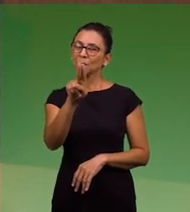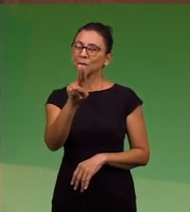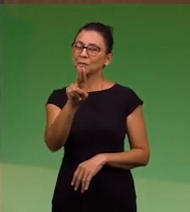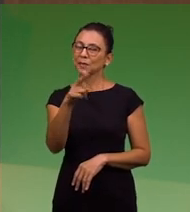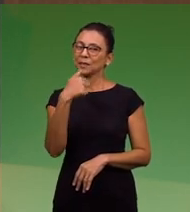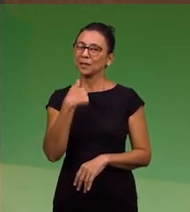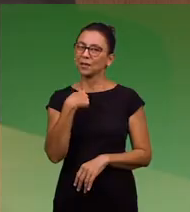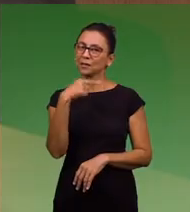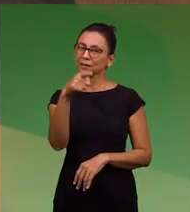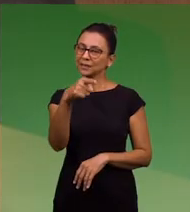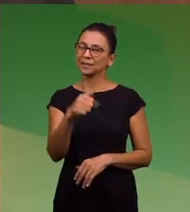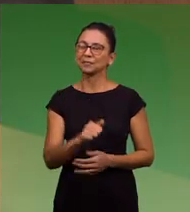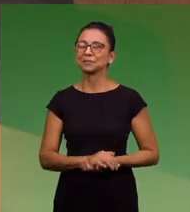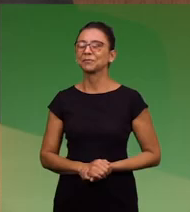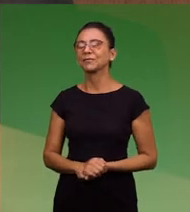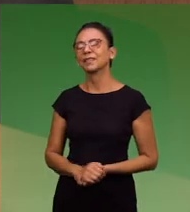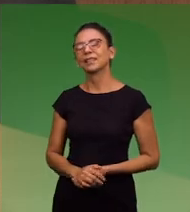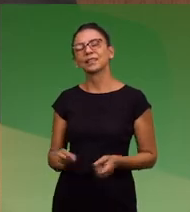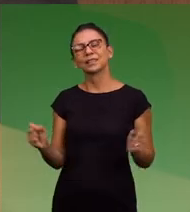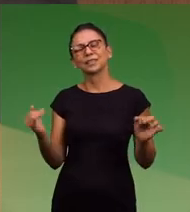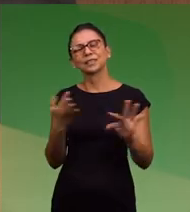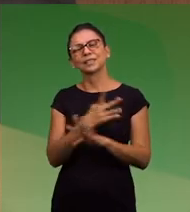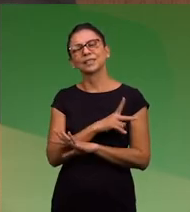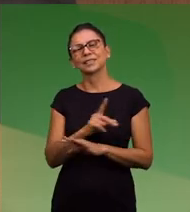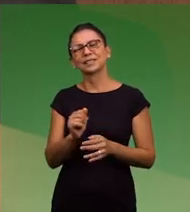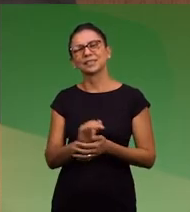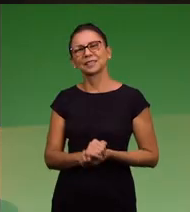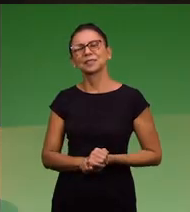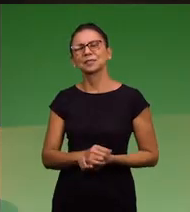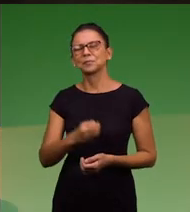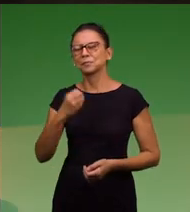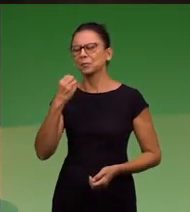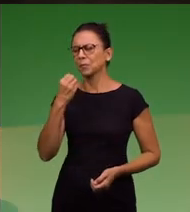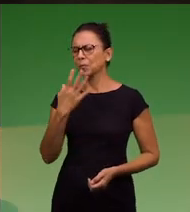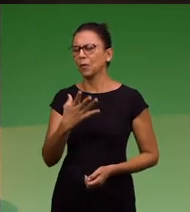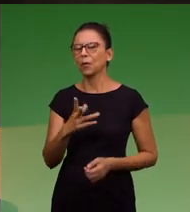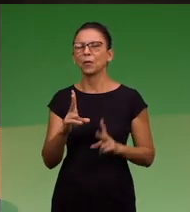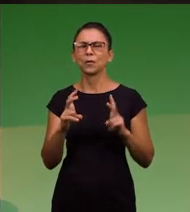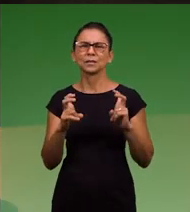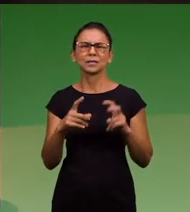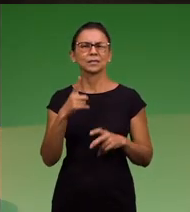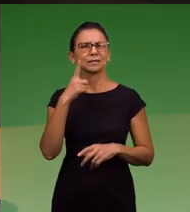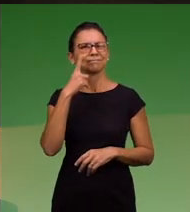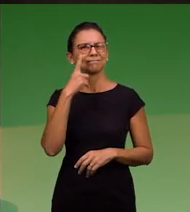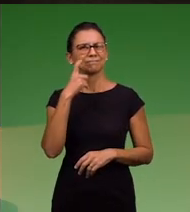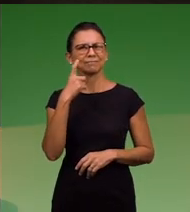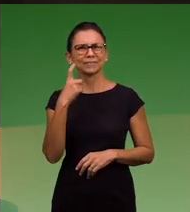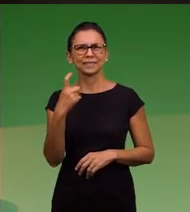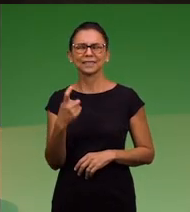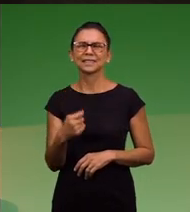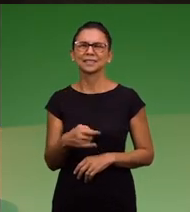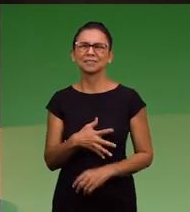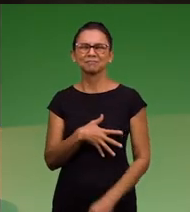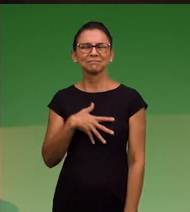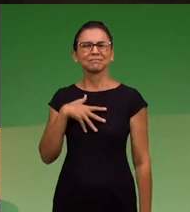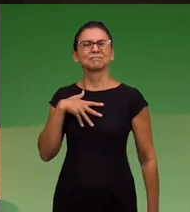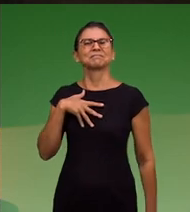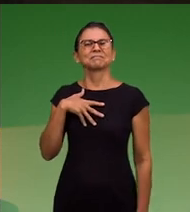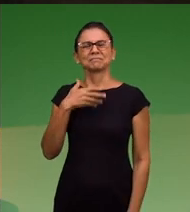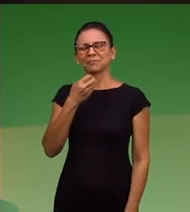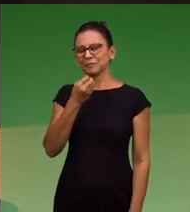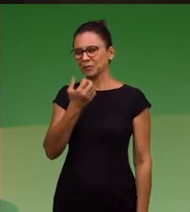Glória a Deus. Muito bem, irmãos, o tema é um tema muito interessante e agradável de se